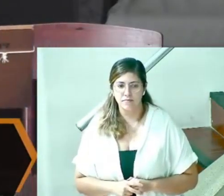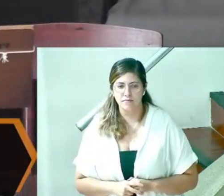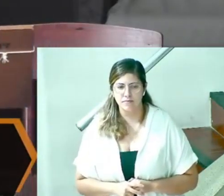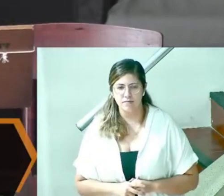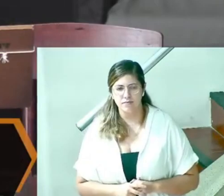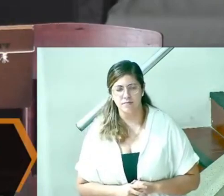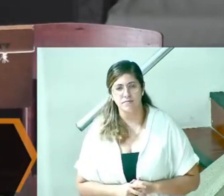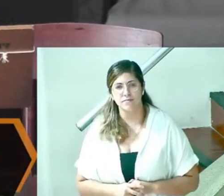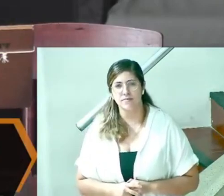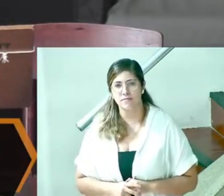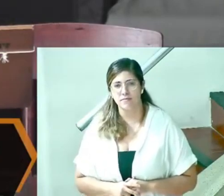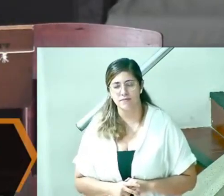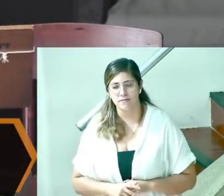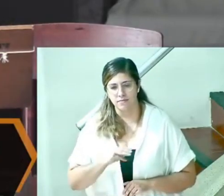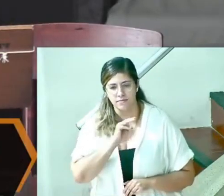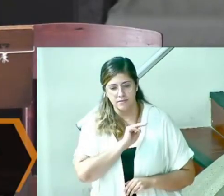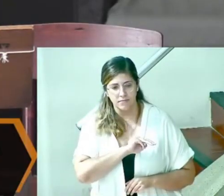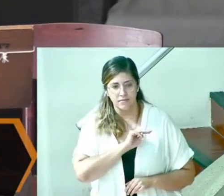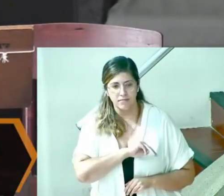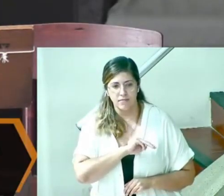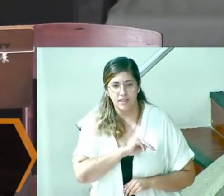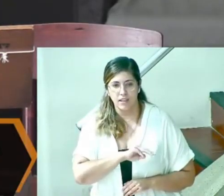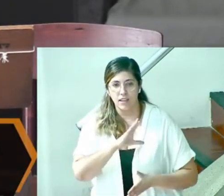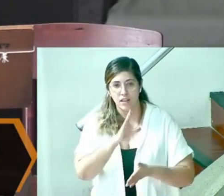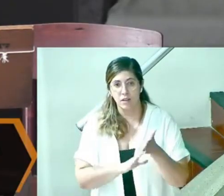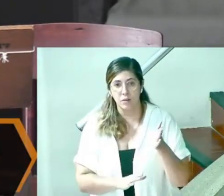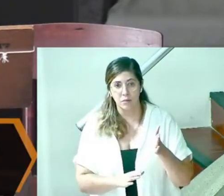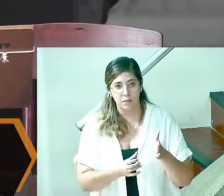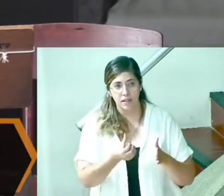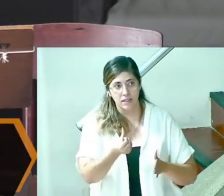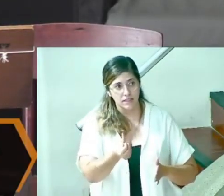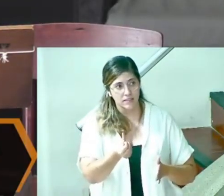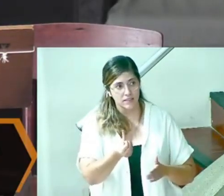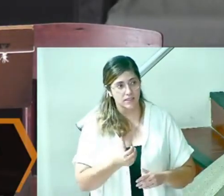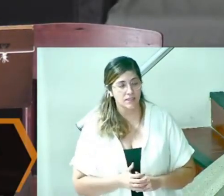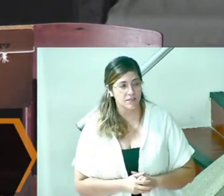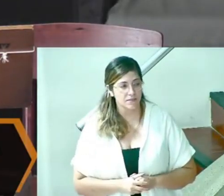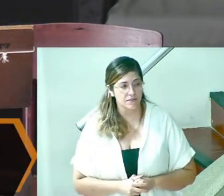Evangelho segundo Mateus, capítulo 6, e vamos